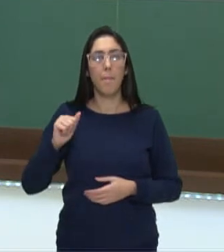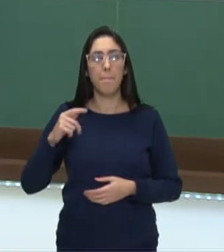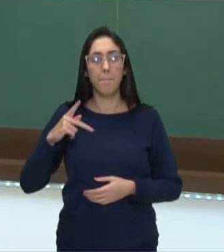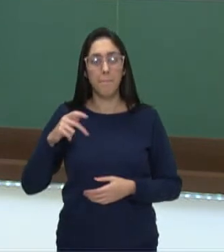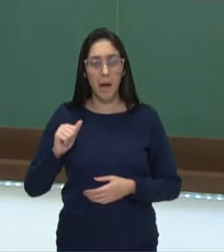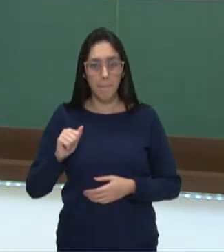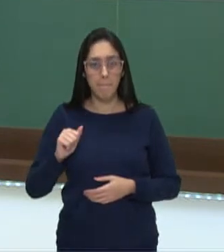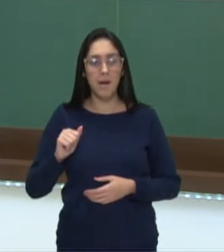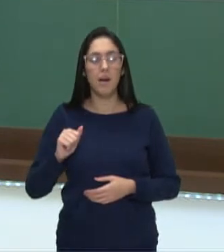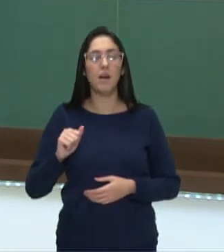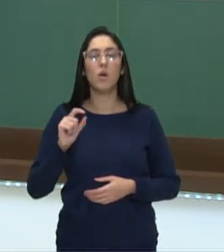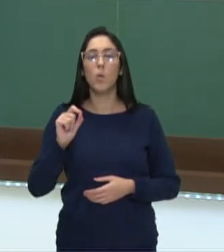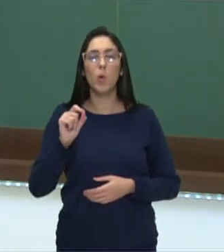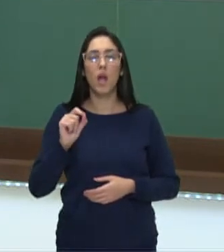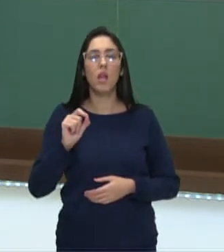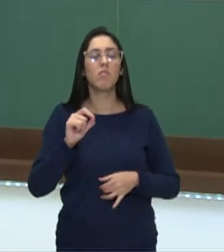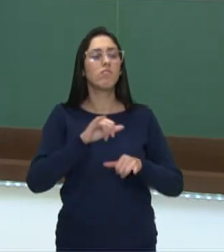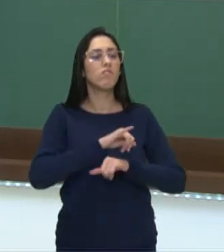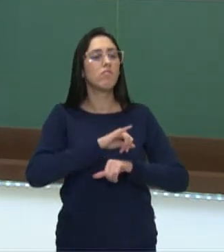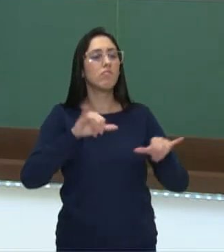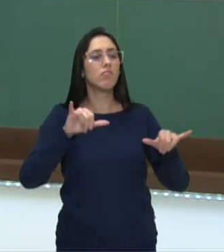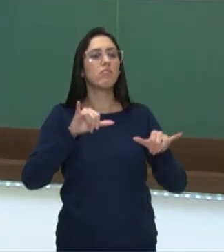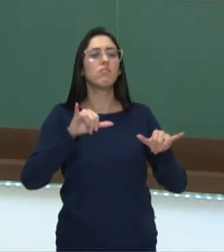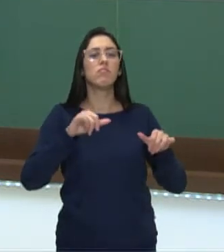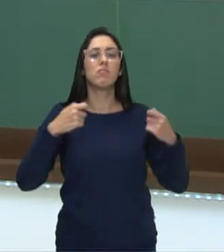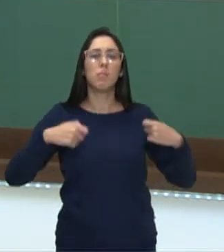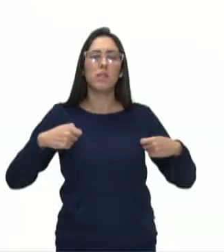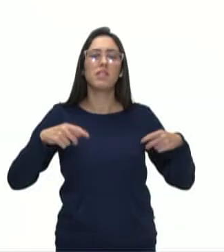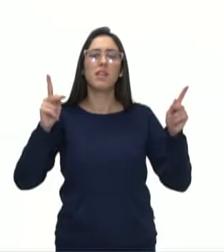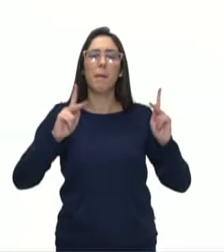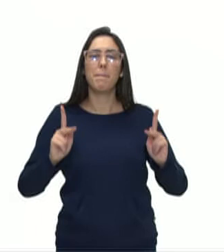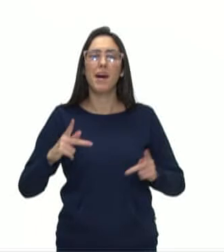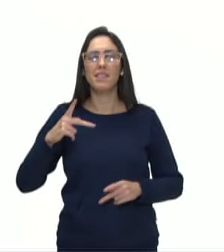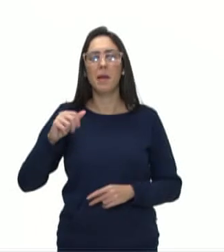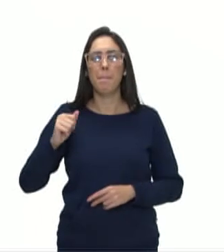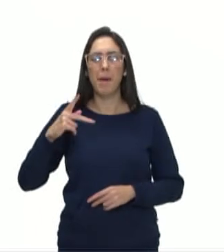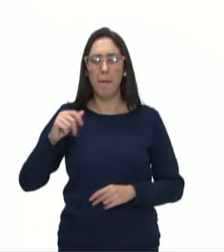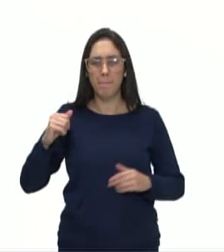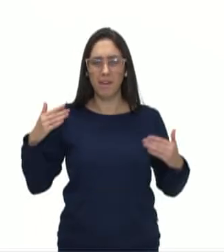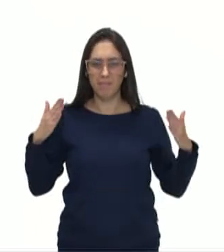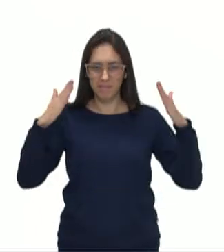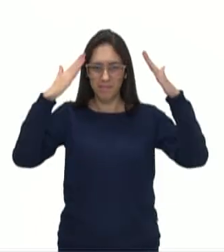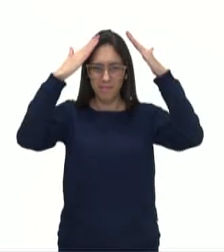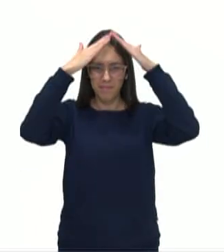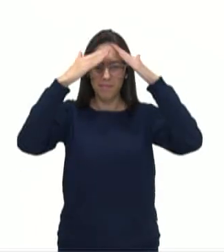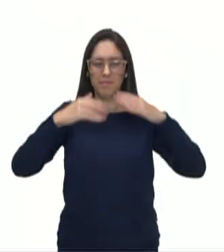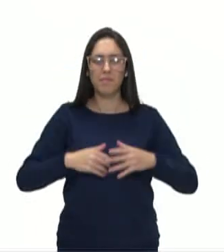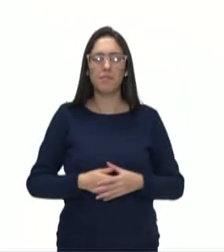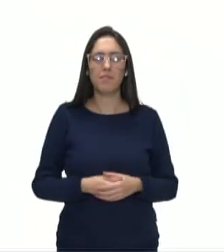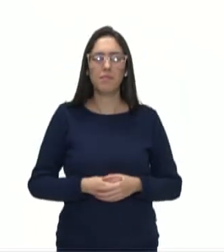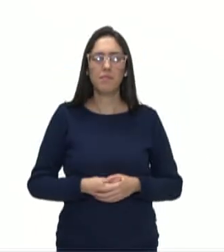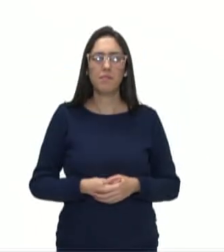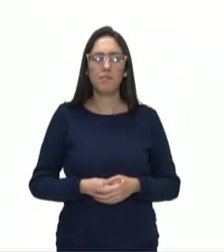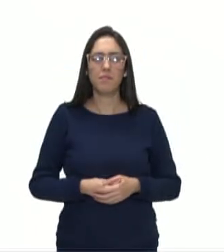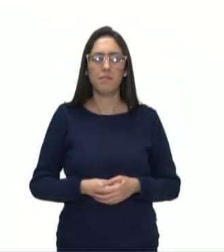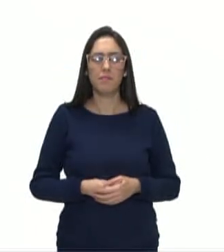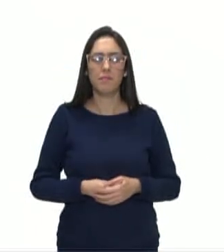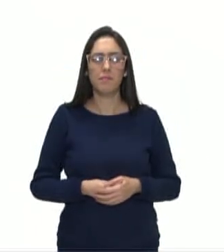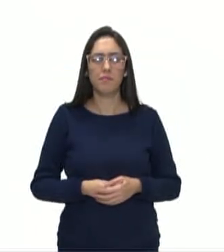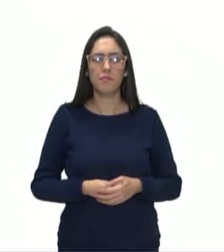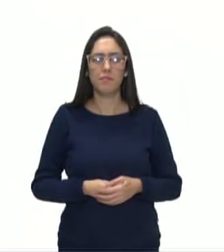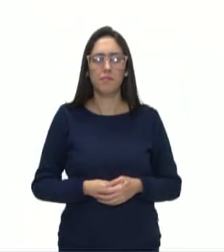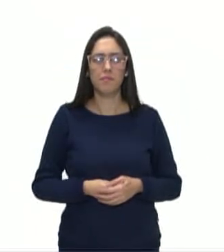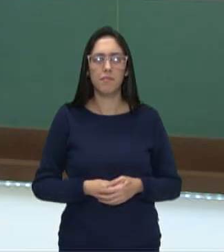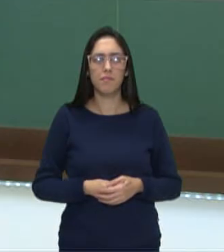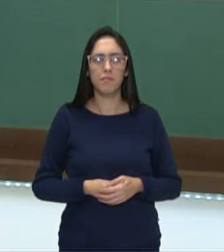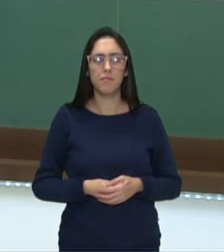uma convocação, né? E le dio ocupado como sempre, não? Então, olha